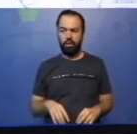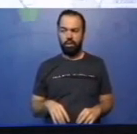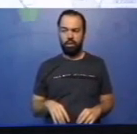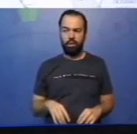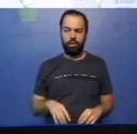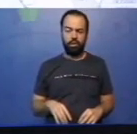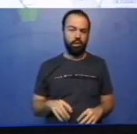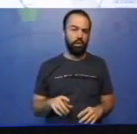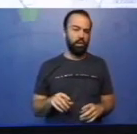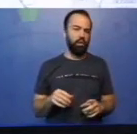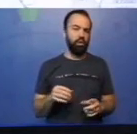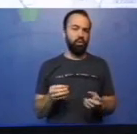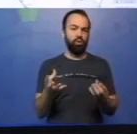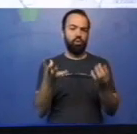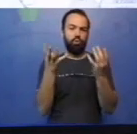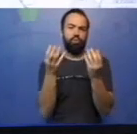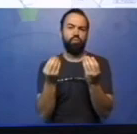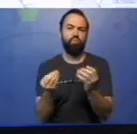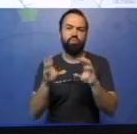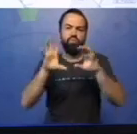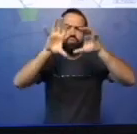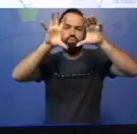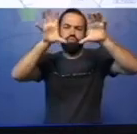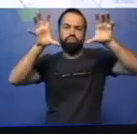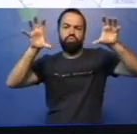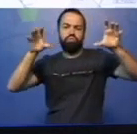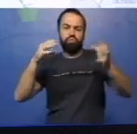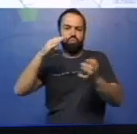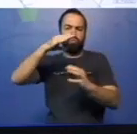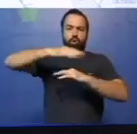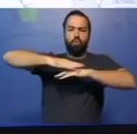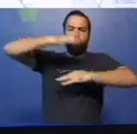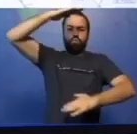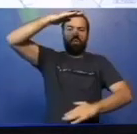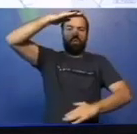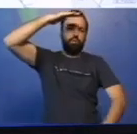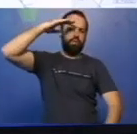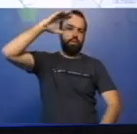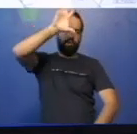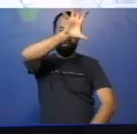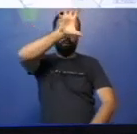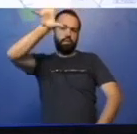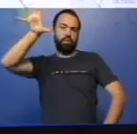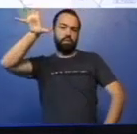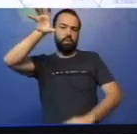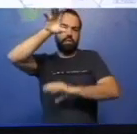Praticamente o deserto do Saara ele divide a África em norte e no sul. Ao